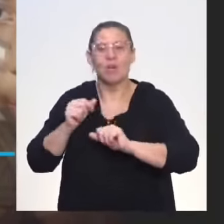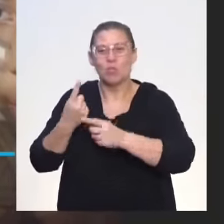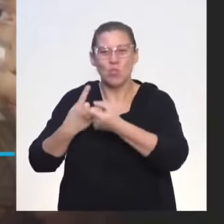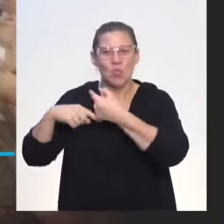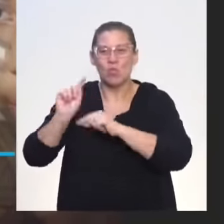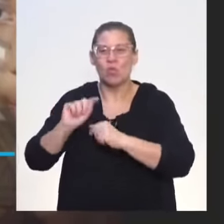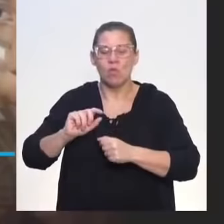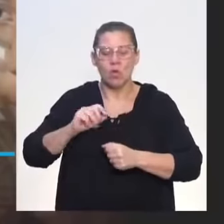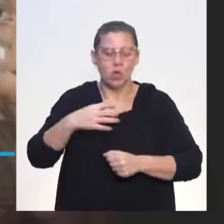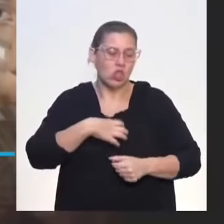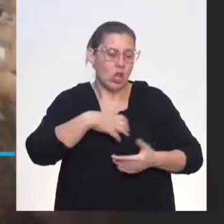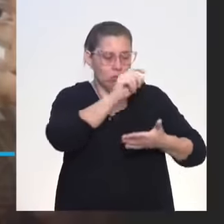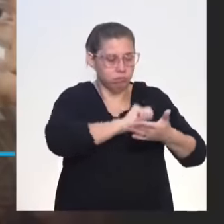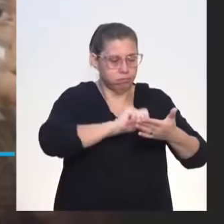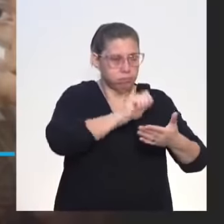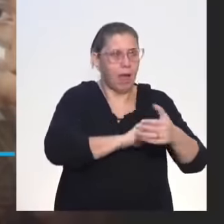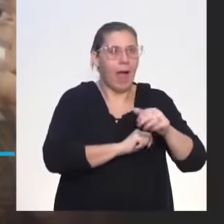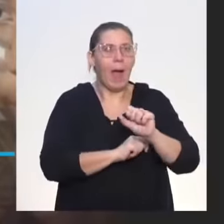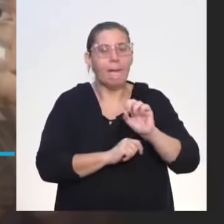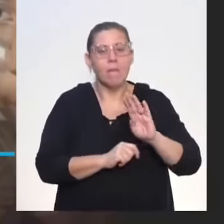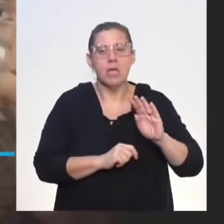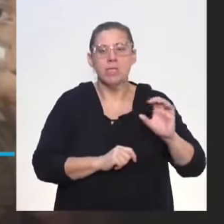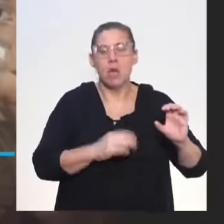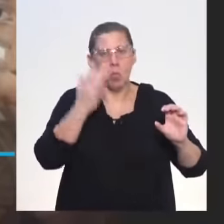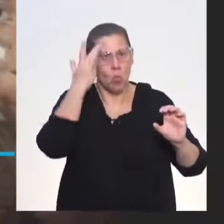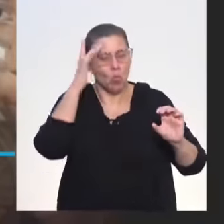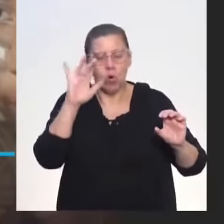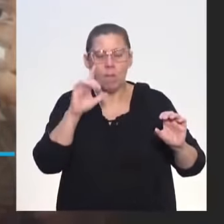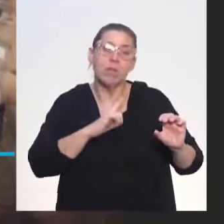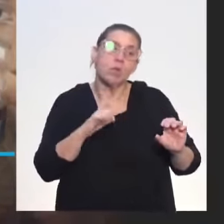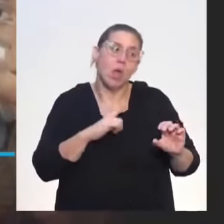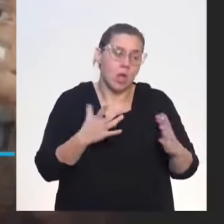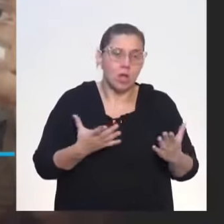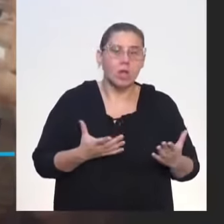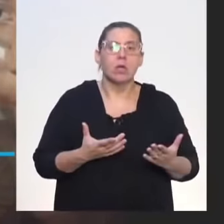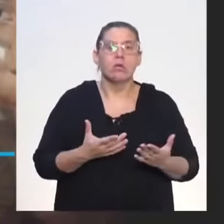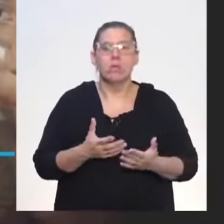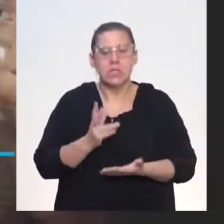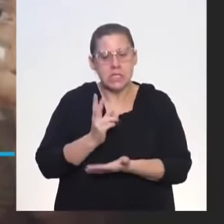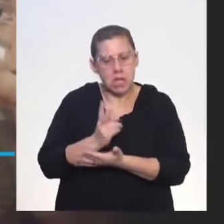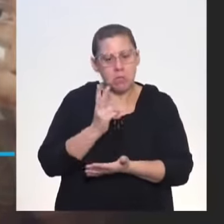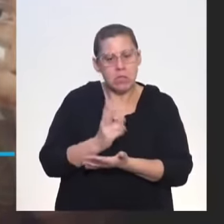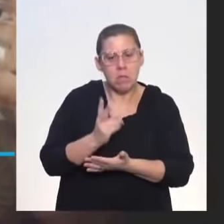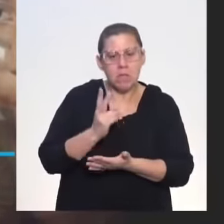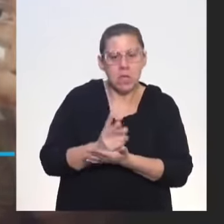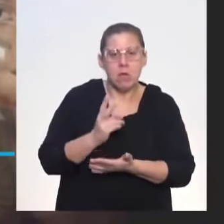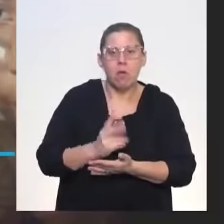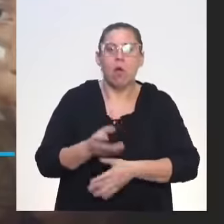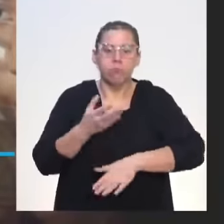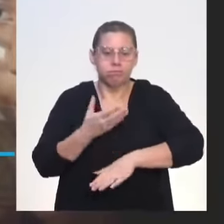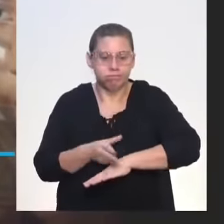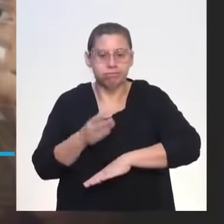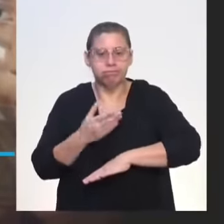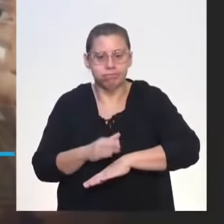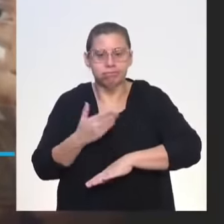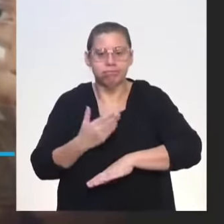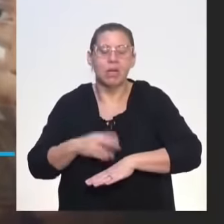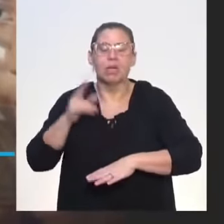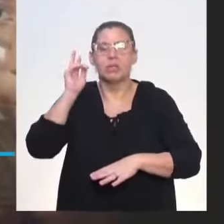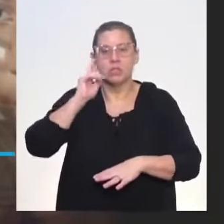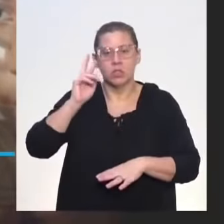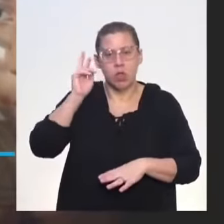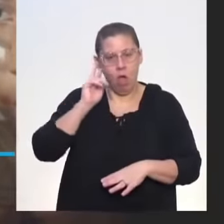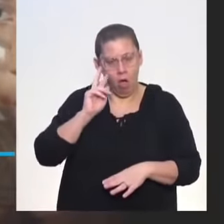escrita alfabética, eles têm que o tempo inteiro reproduzir essas histórias para que